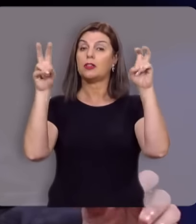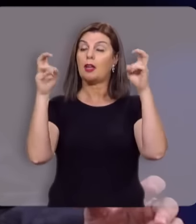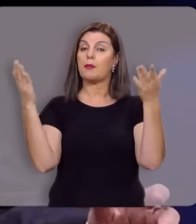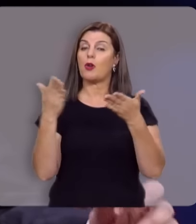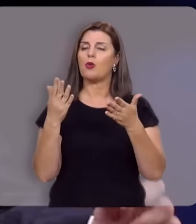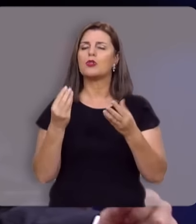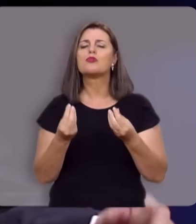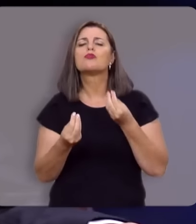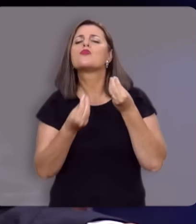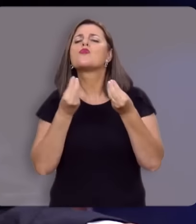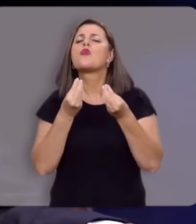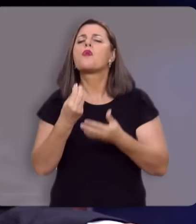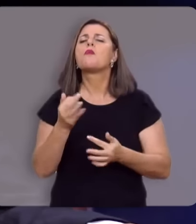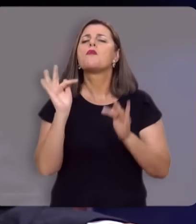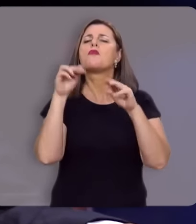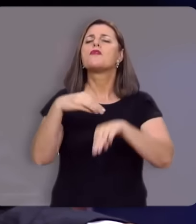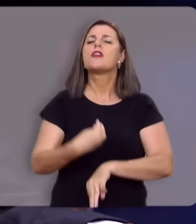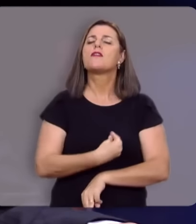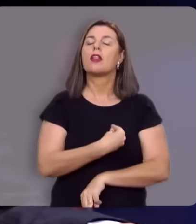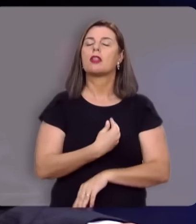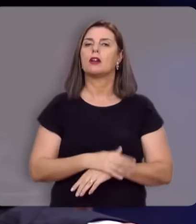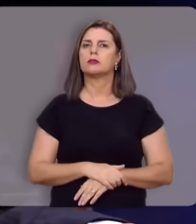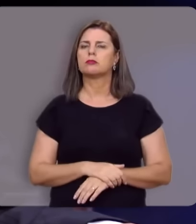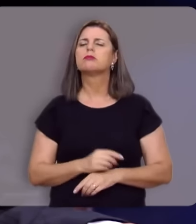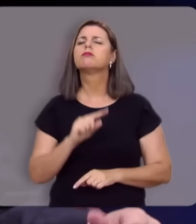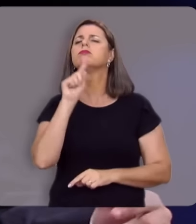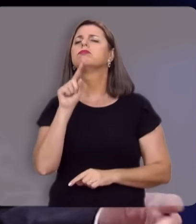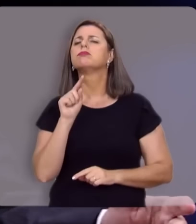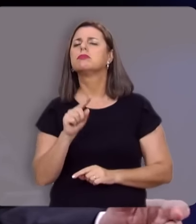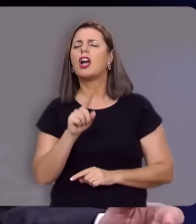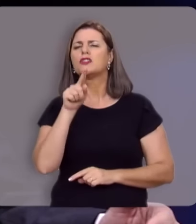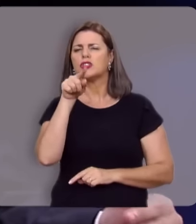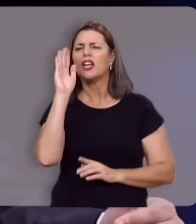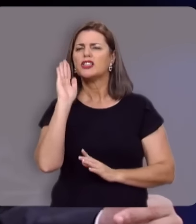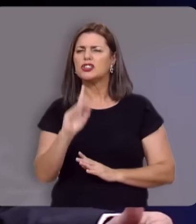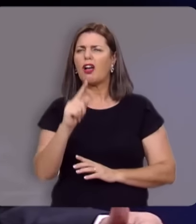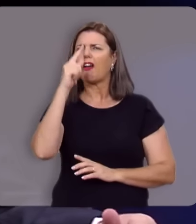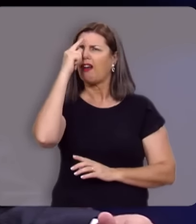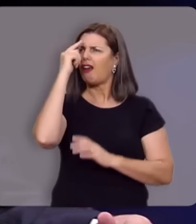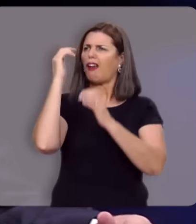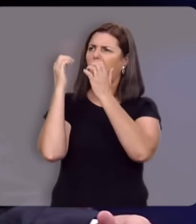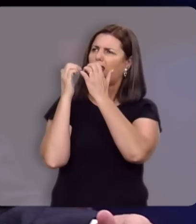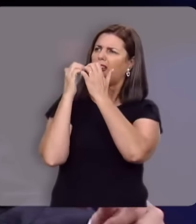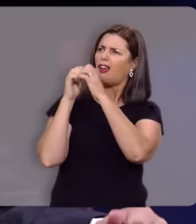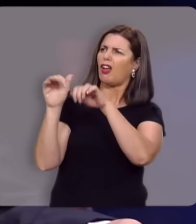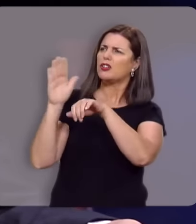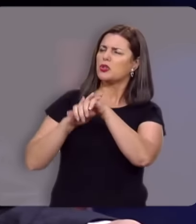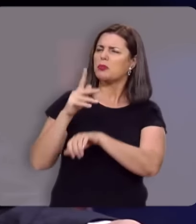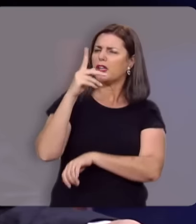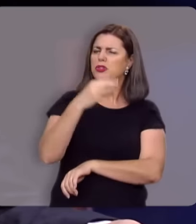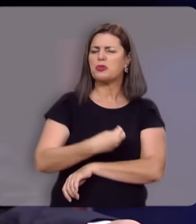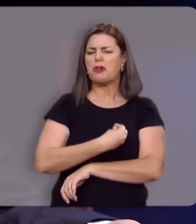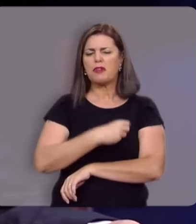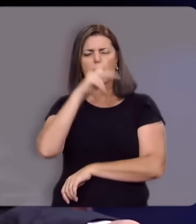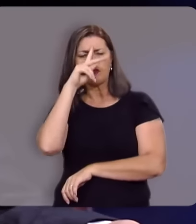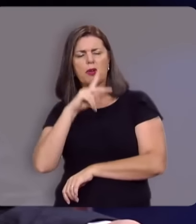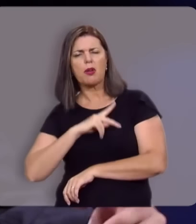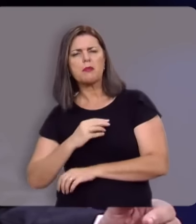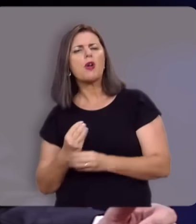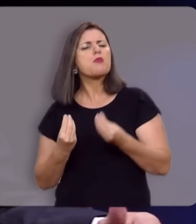o balanço final da vida. Você já parou para refletir a respeito da sua própria